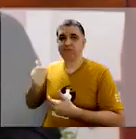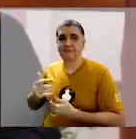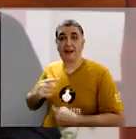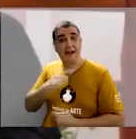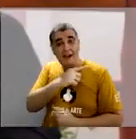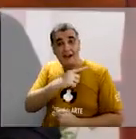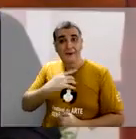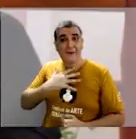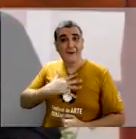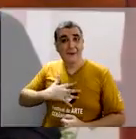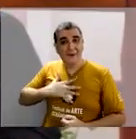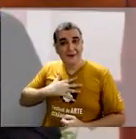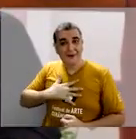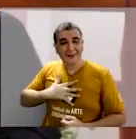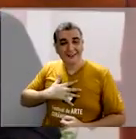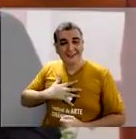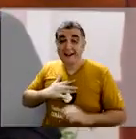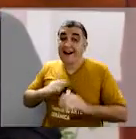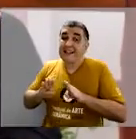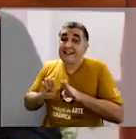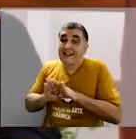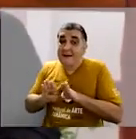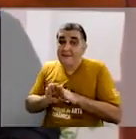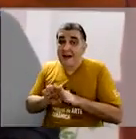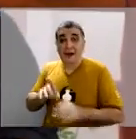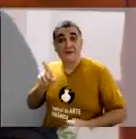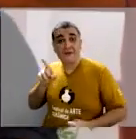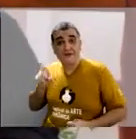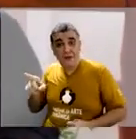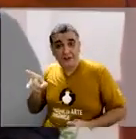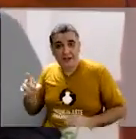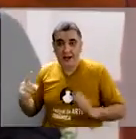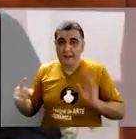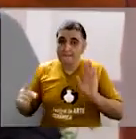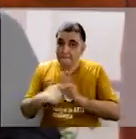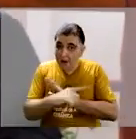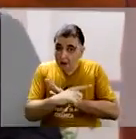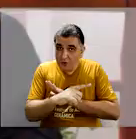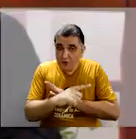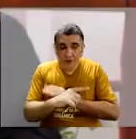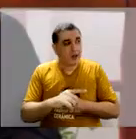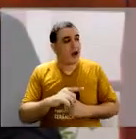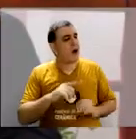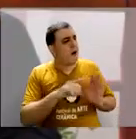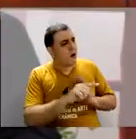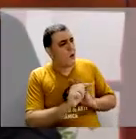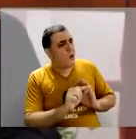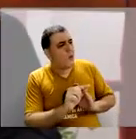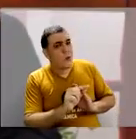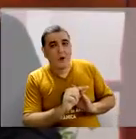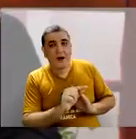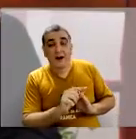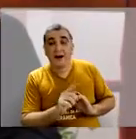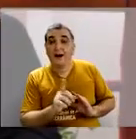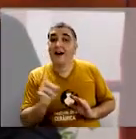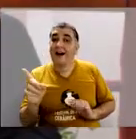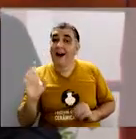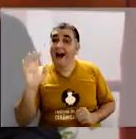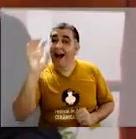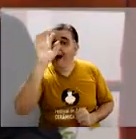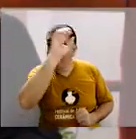si mesmo. Então, não estou pedindo que, nos valorizem, não, porque nós temos o nosso valor e nós temos consciência